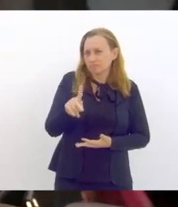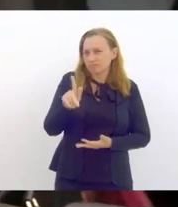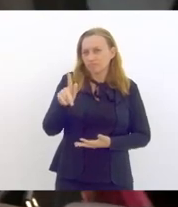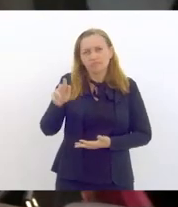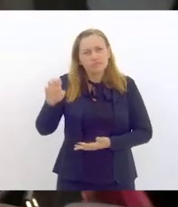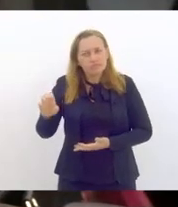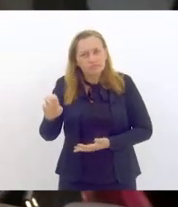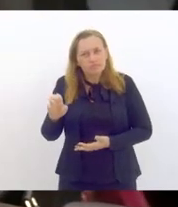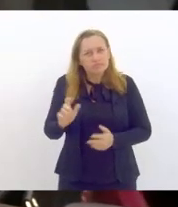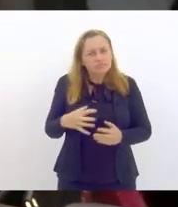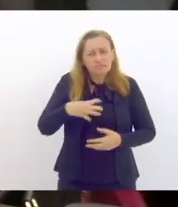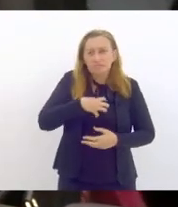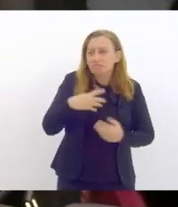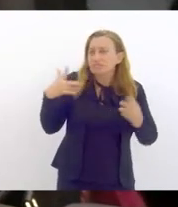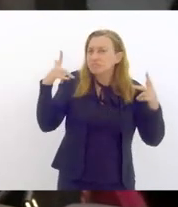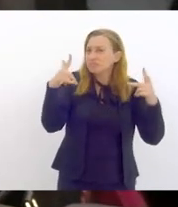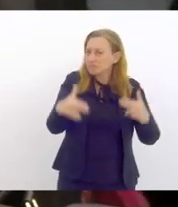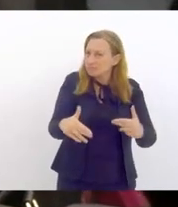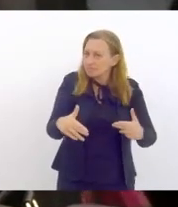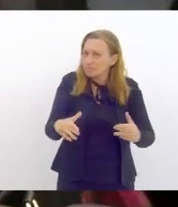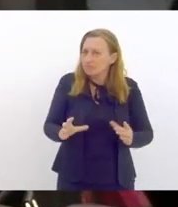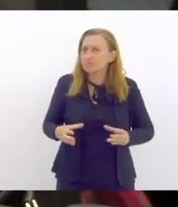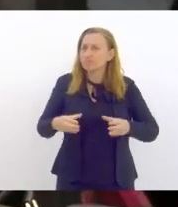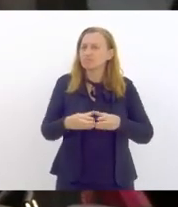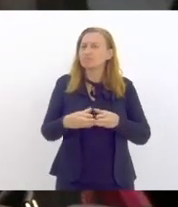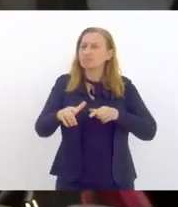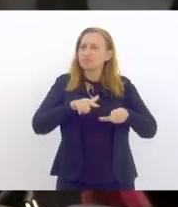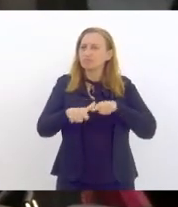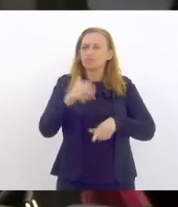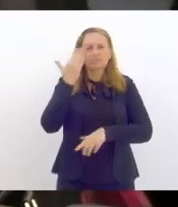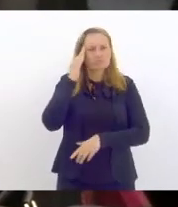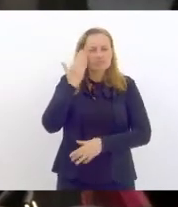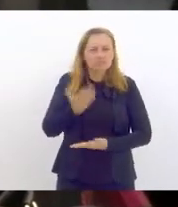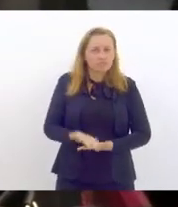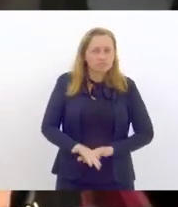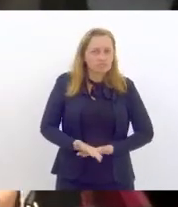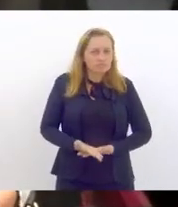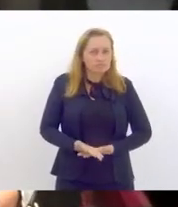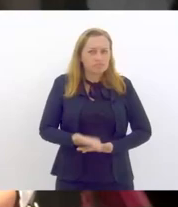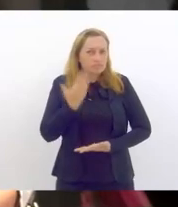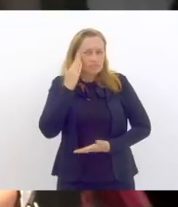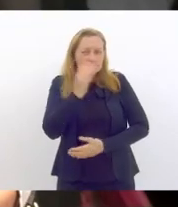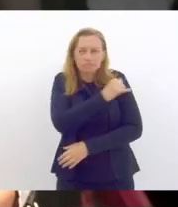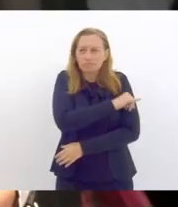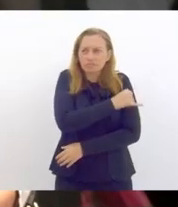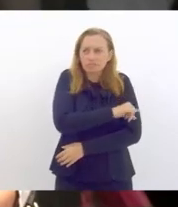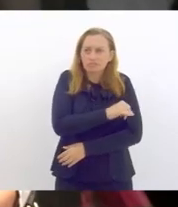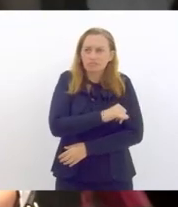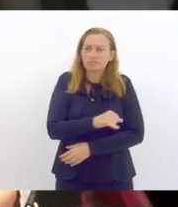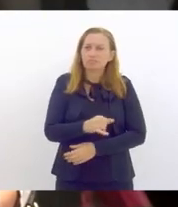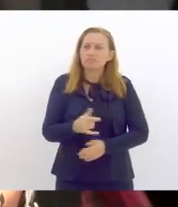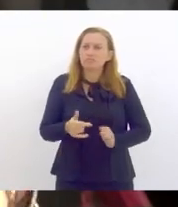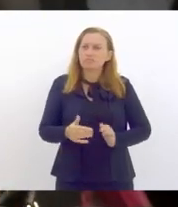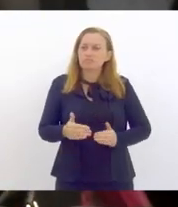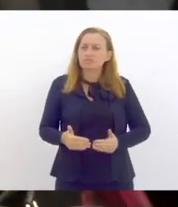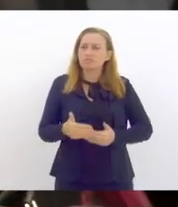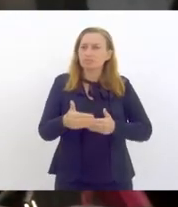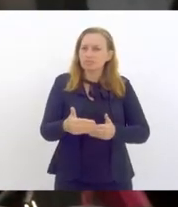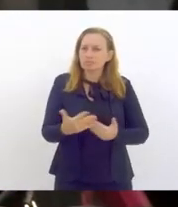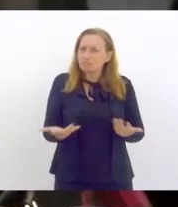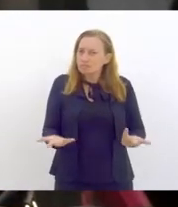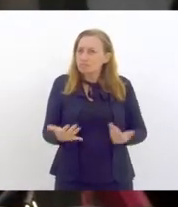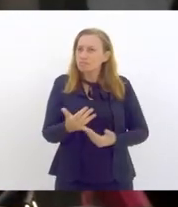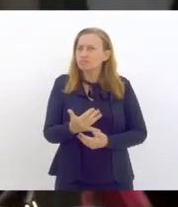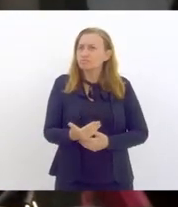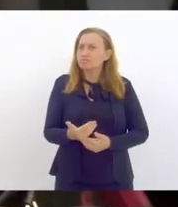no mesmo sentido que esse grupo de trabalho entendeu entendeu que o Rio de Janeiro tinha que constar daqui para frente entender